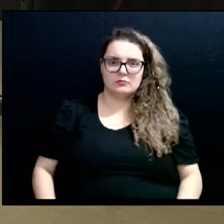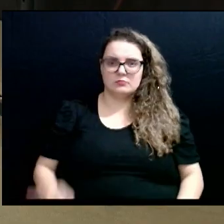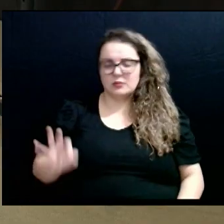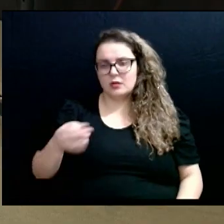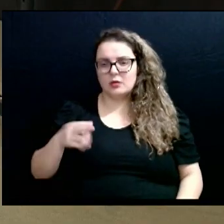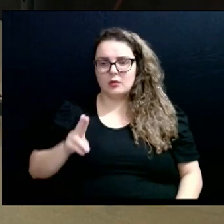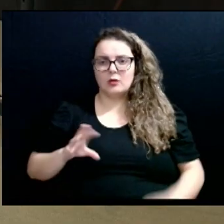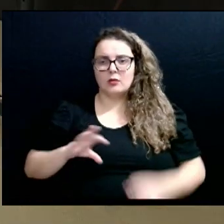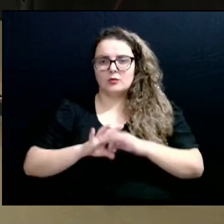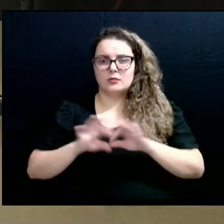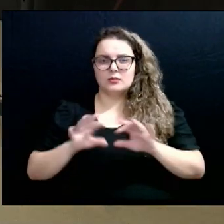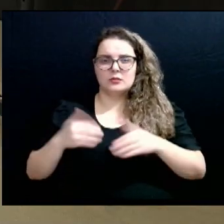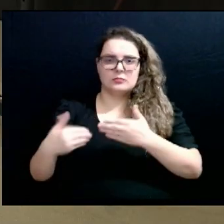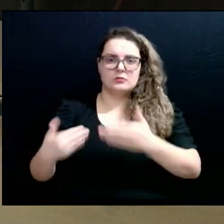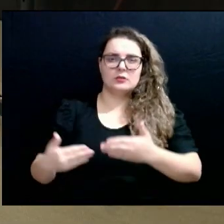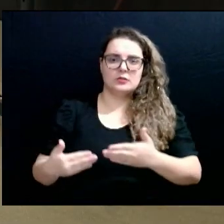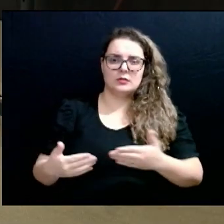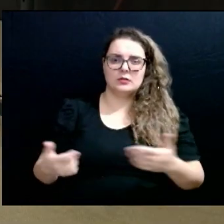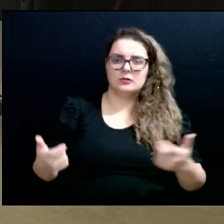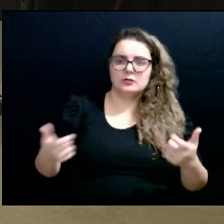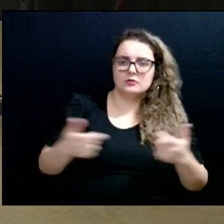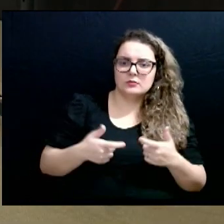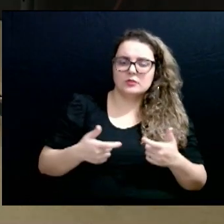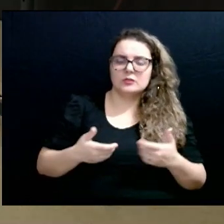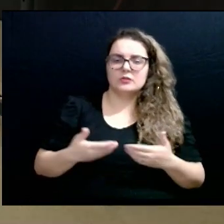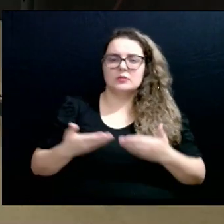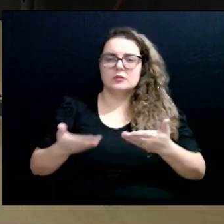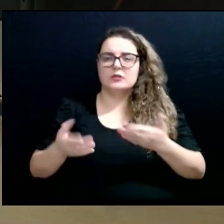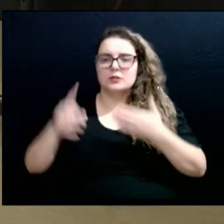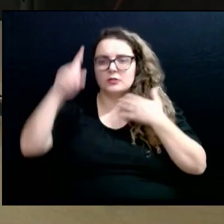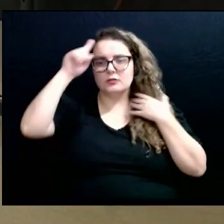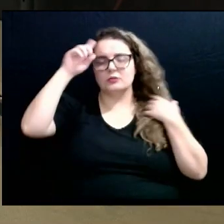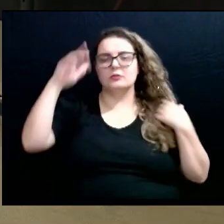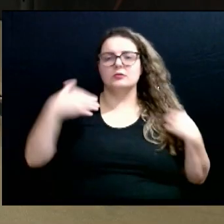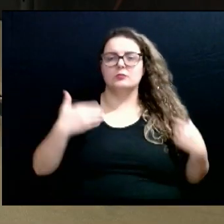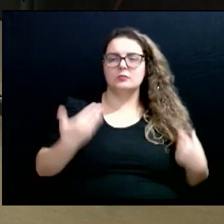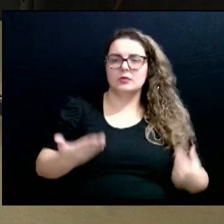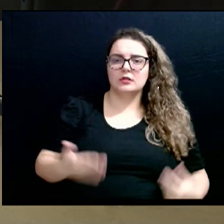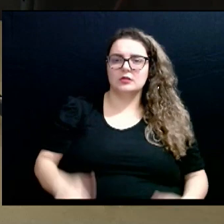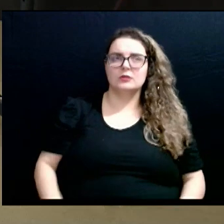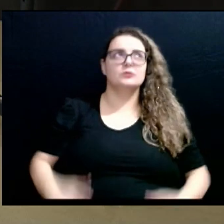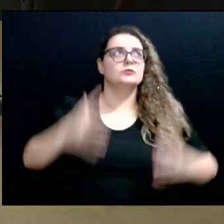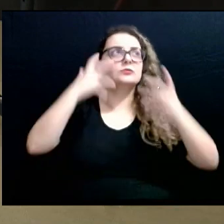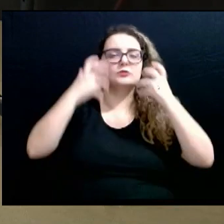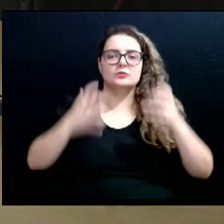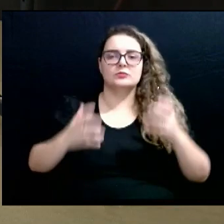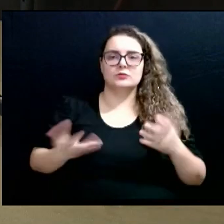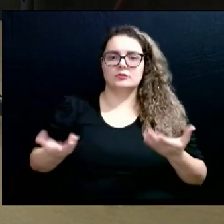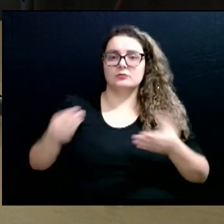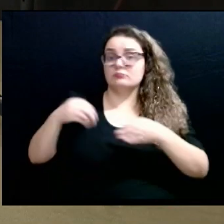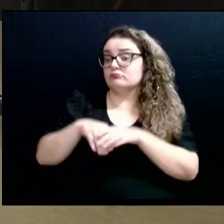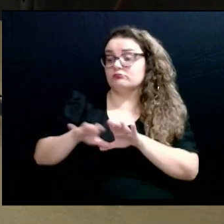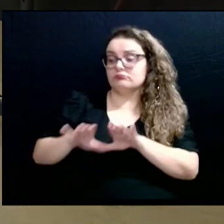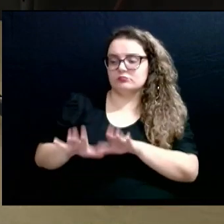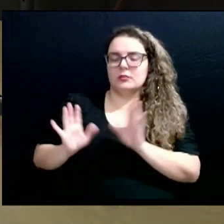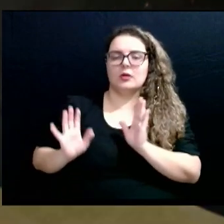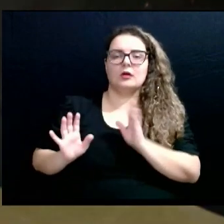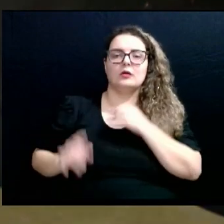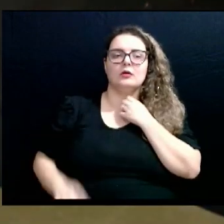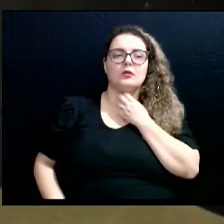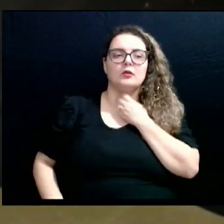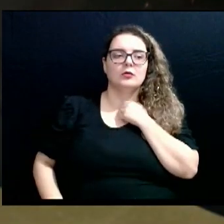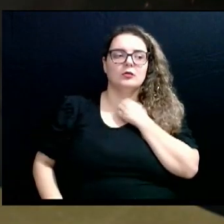A gente minimiza e tenta colocar essa situação de estresse em uma caixinha? Ou a gente precisa